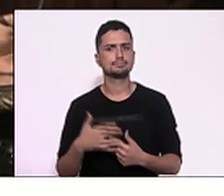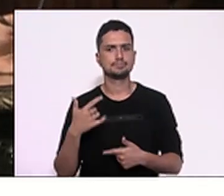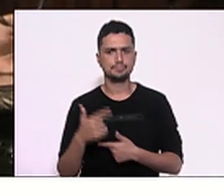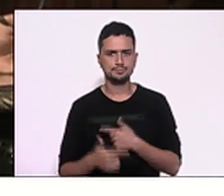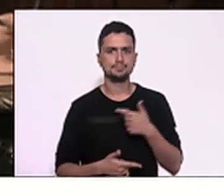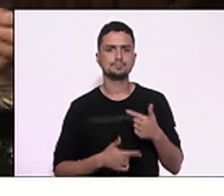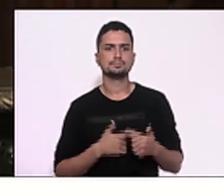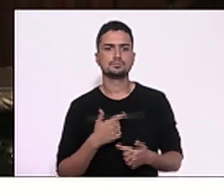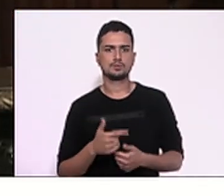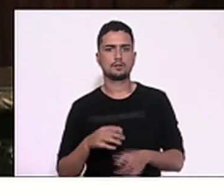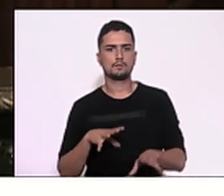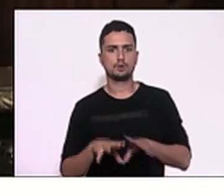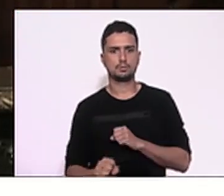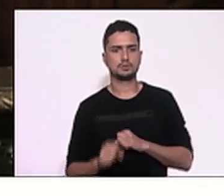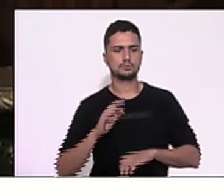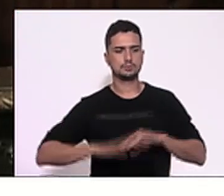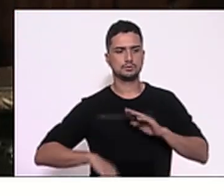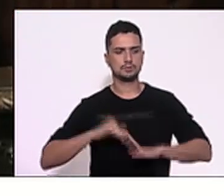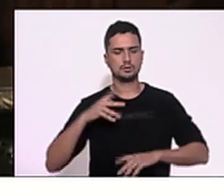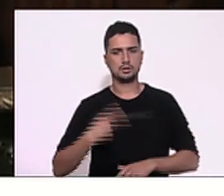profissional no estado do Rio de Janeiro.